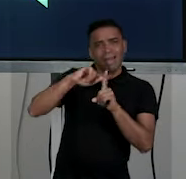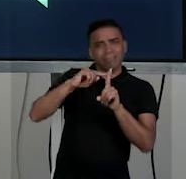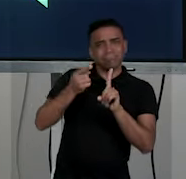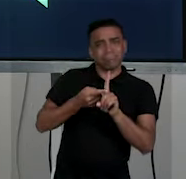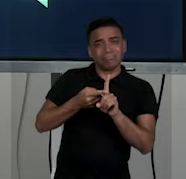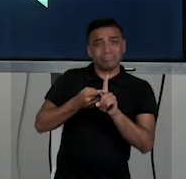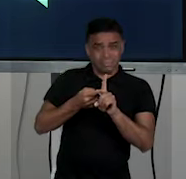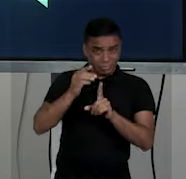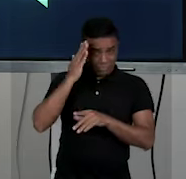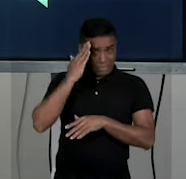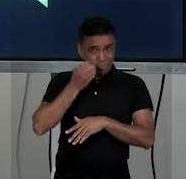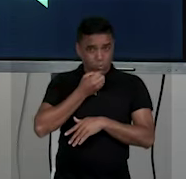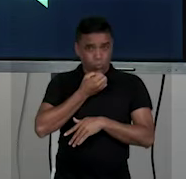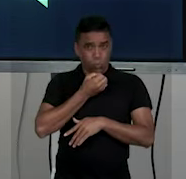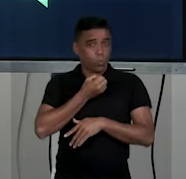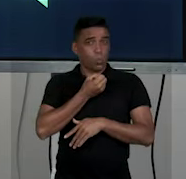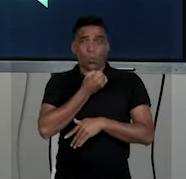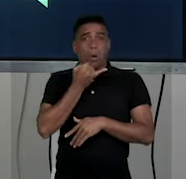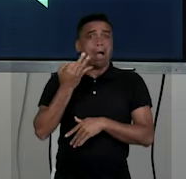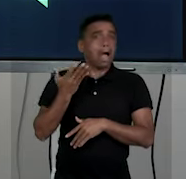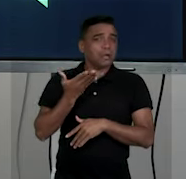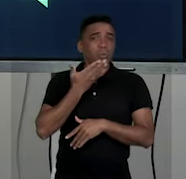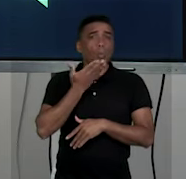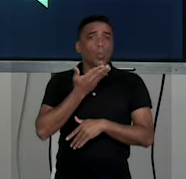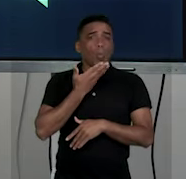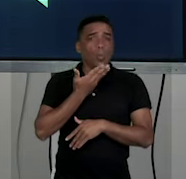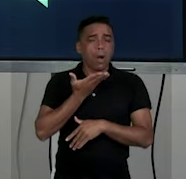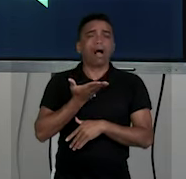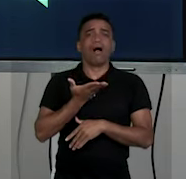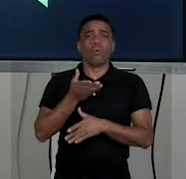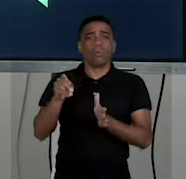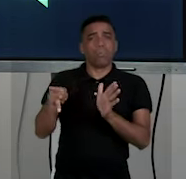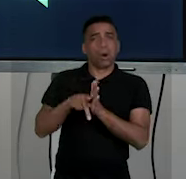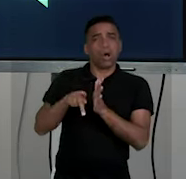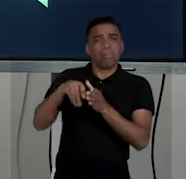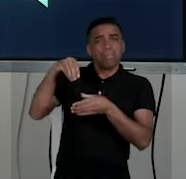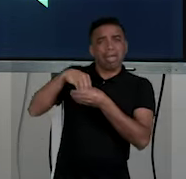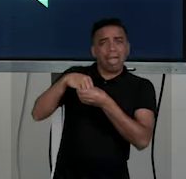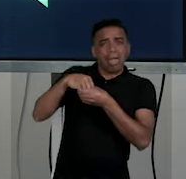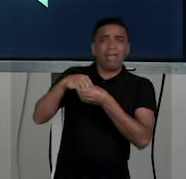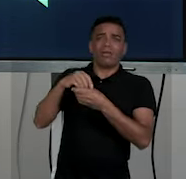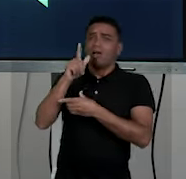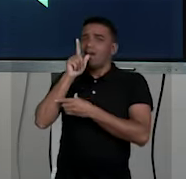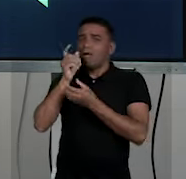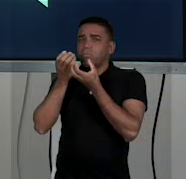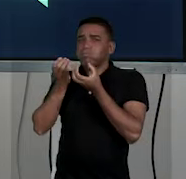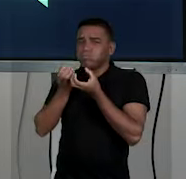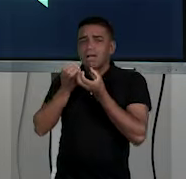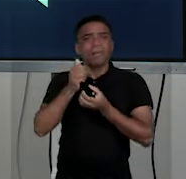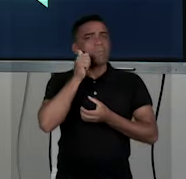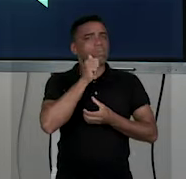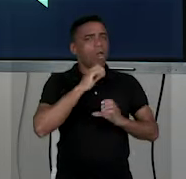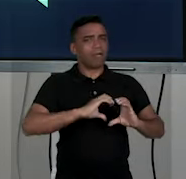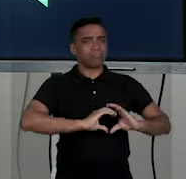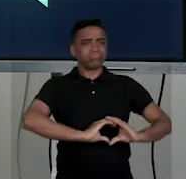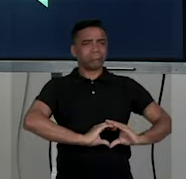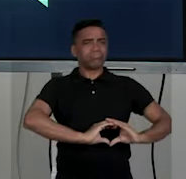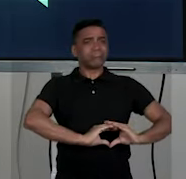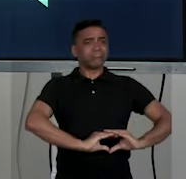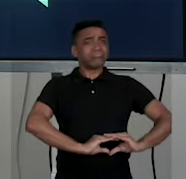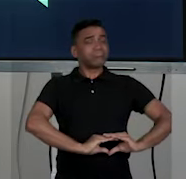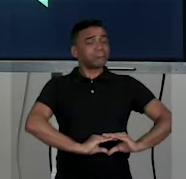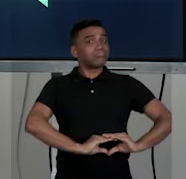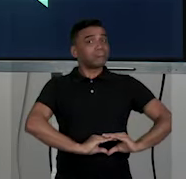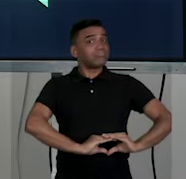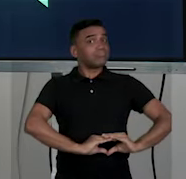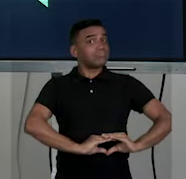sabe quais são os órgãos que compõem o sistema reprodutor? Pois então, nessa aula vocês vão tirar essas dúvidas,